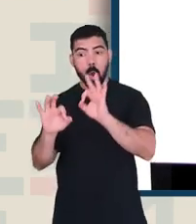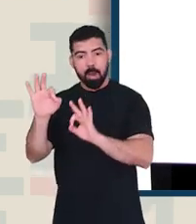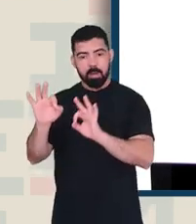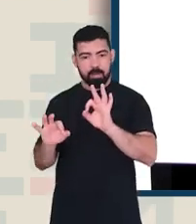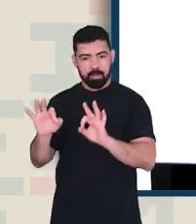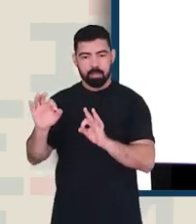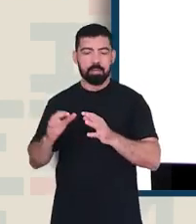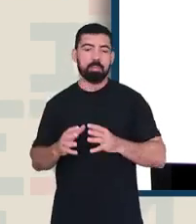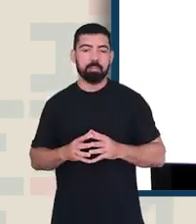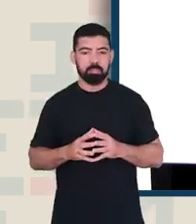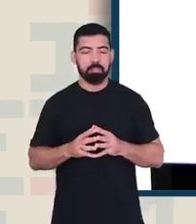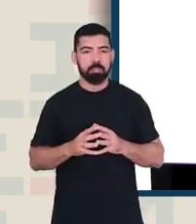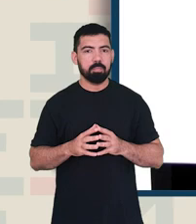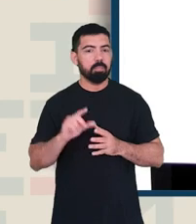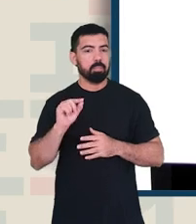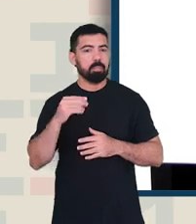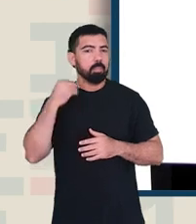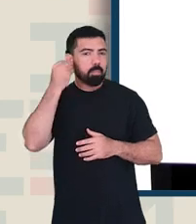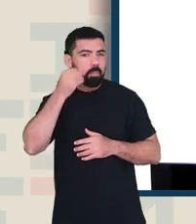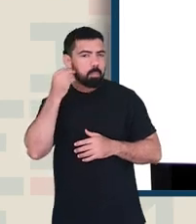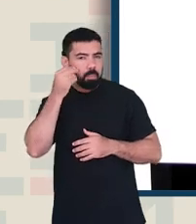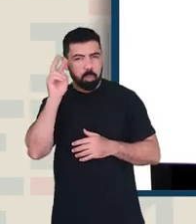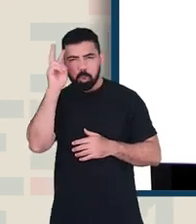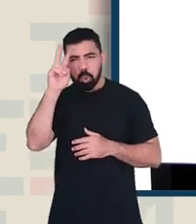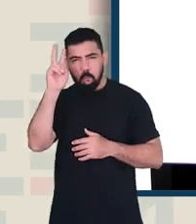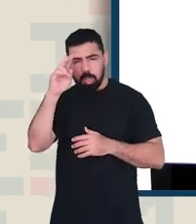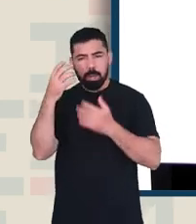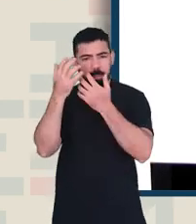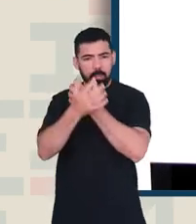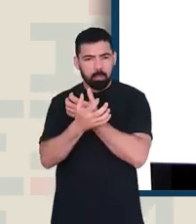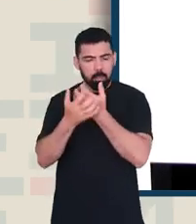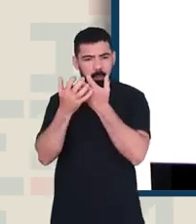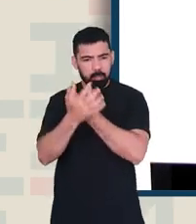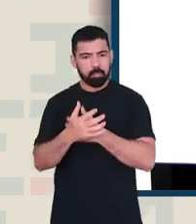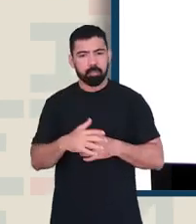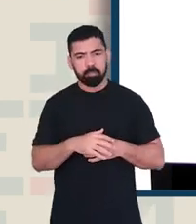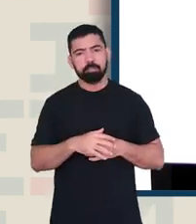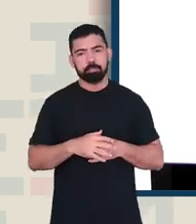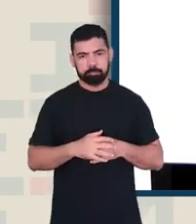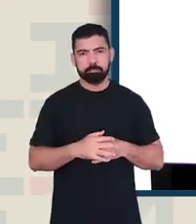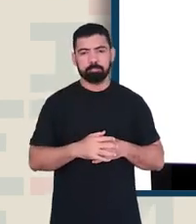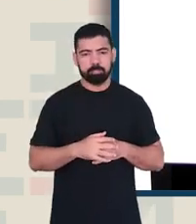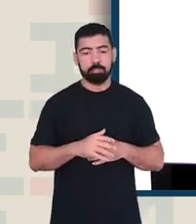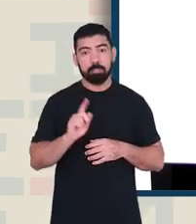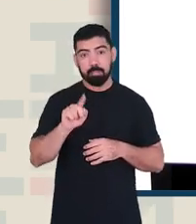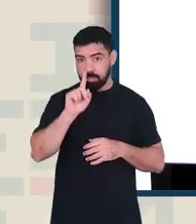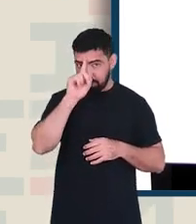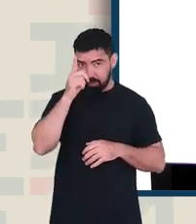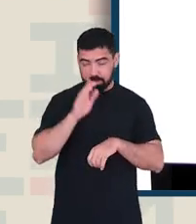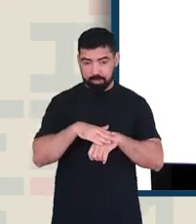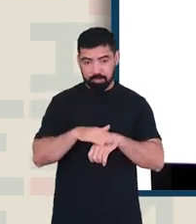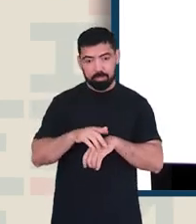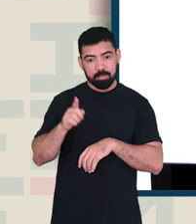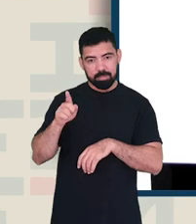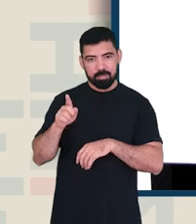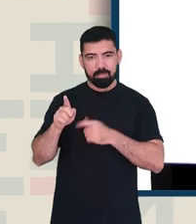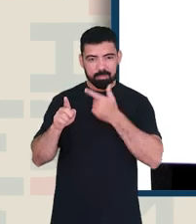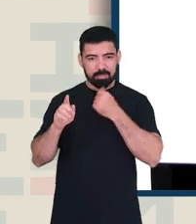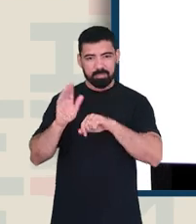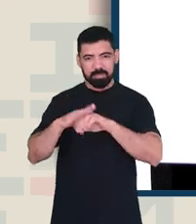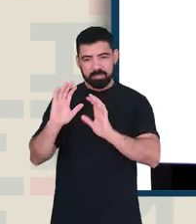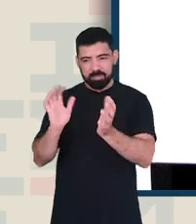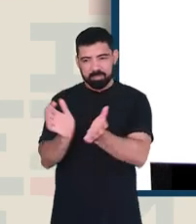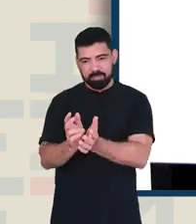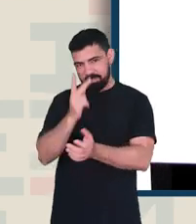organizados numa historinha musical, ou pelo menos essa era a ideia desta